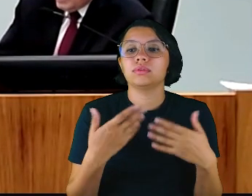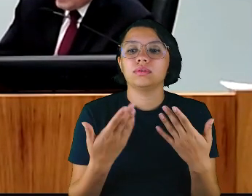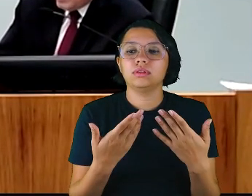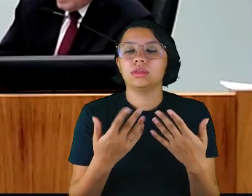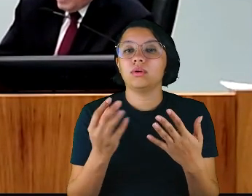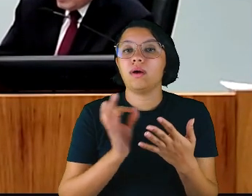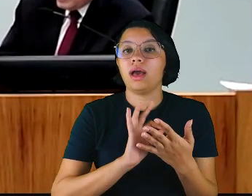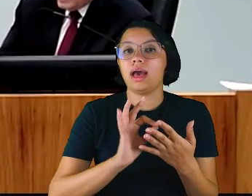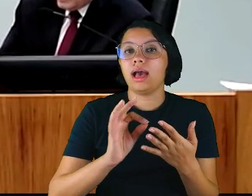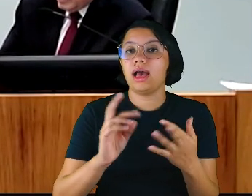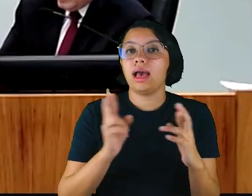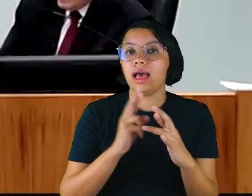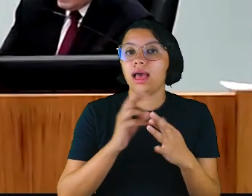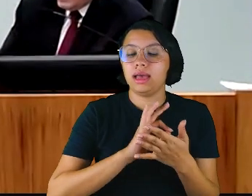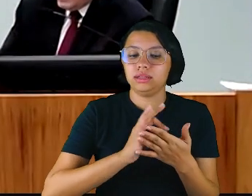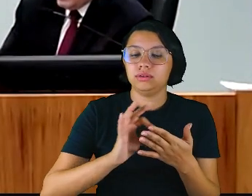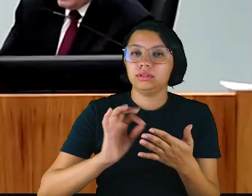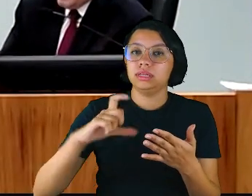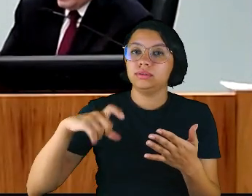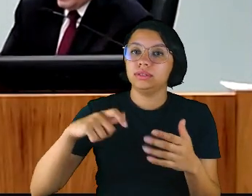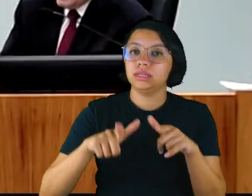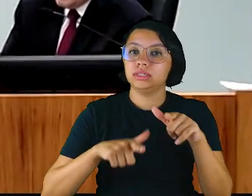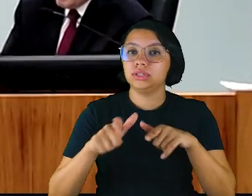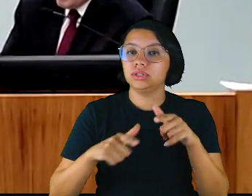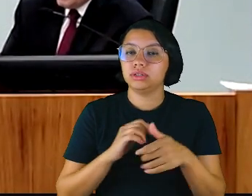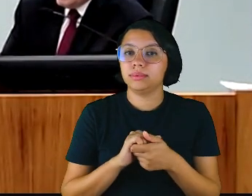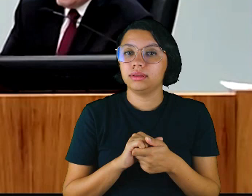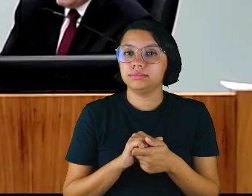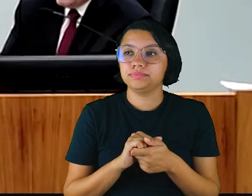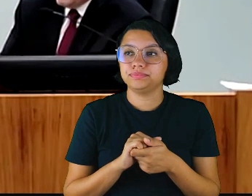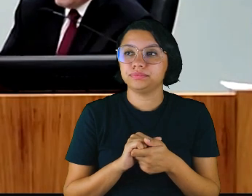Com relação à anotação em CTPS,